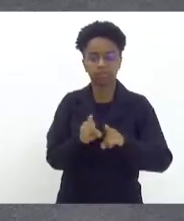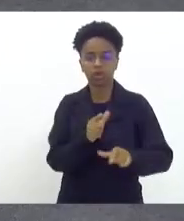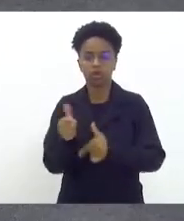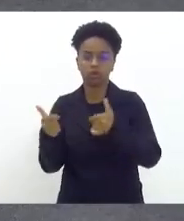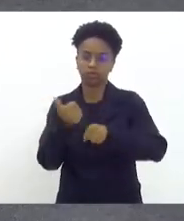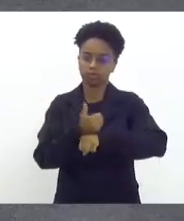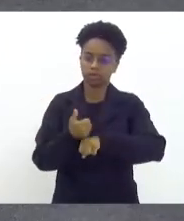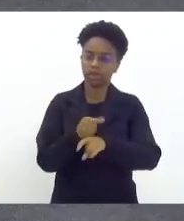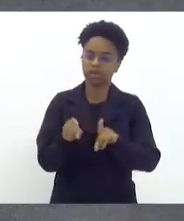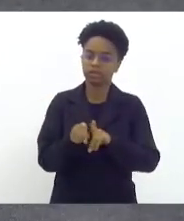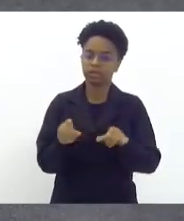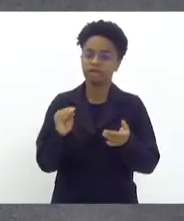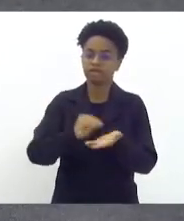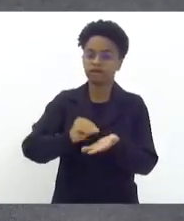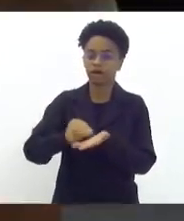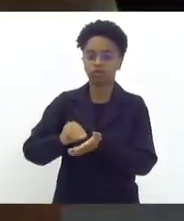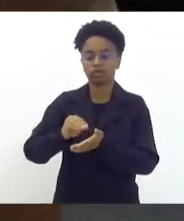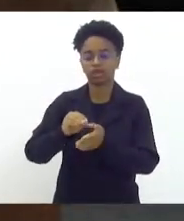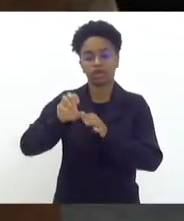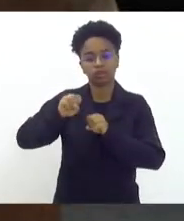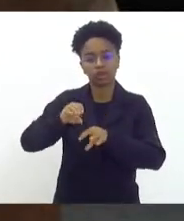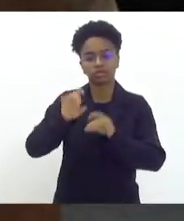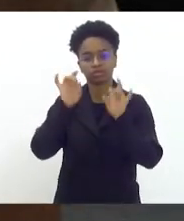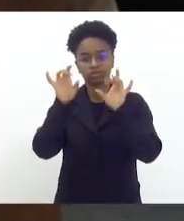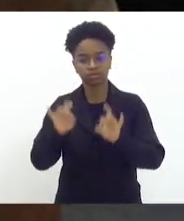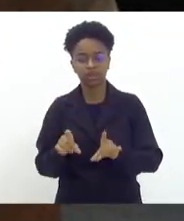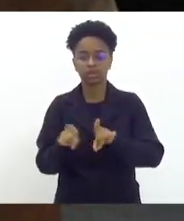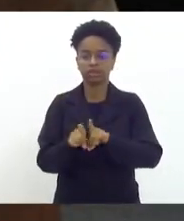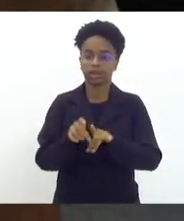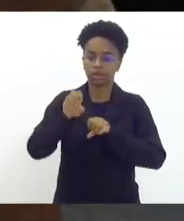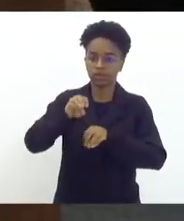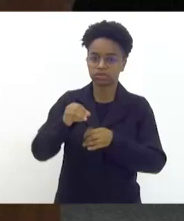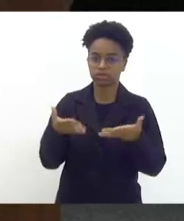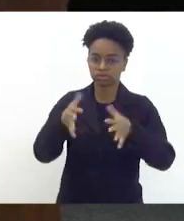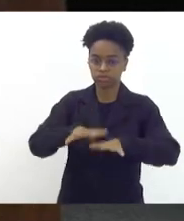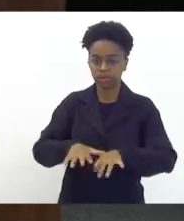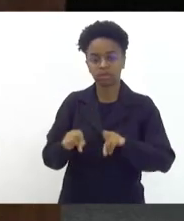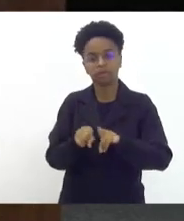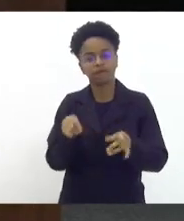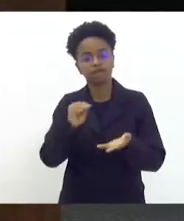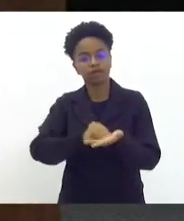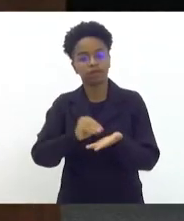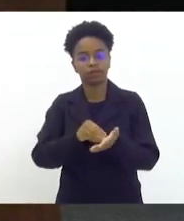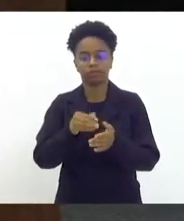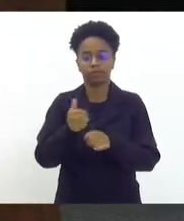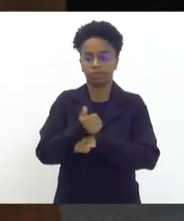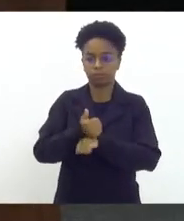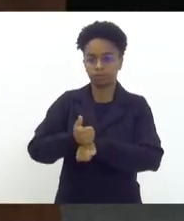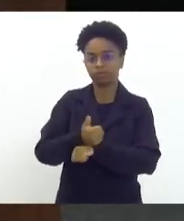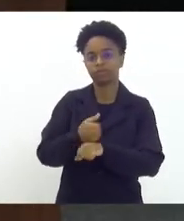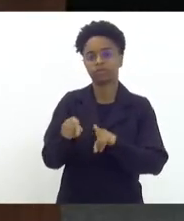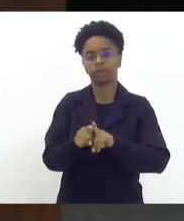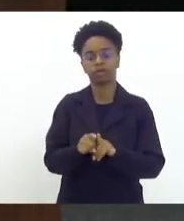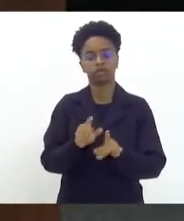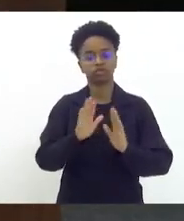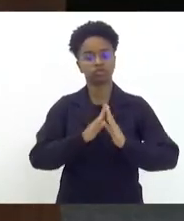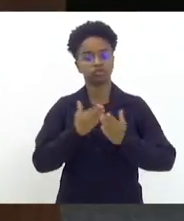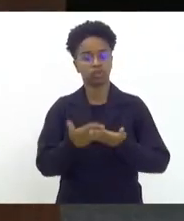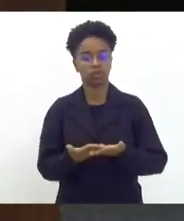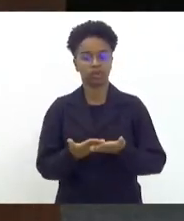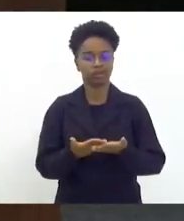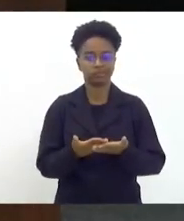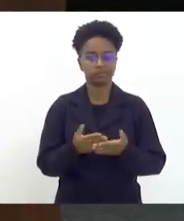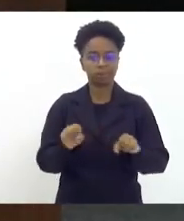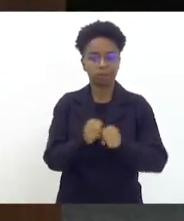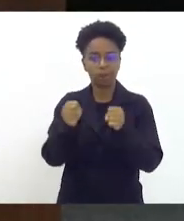até a falta de educação especial e educação inclusiva a falta de profissionais escolas precárias recebi também